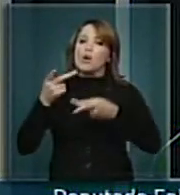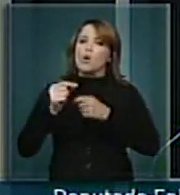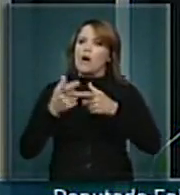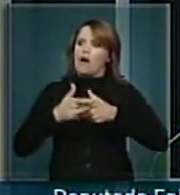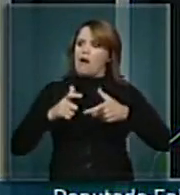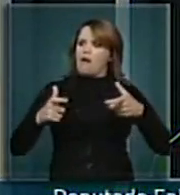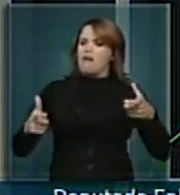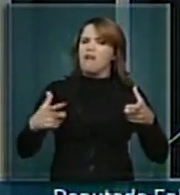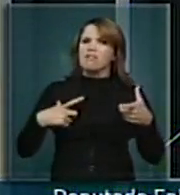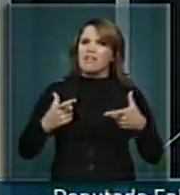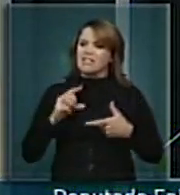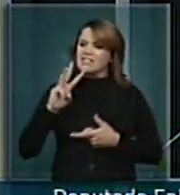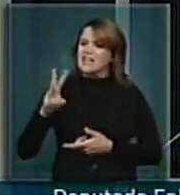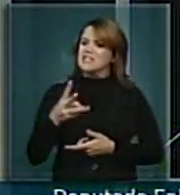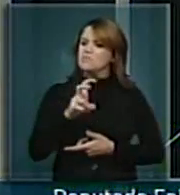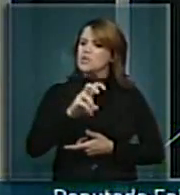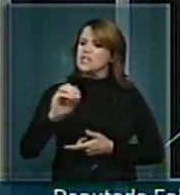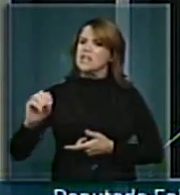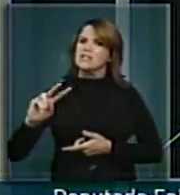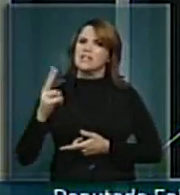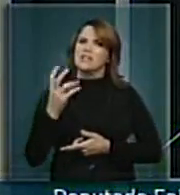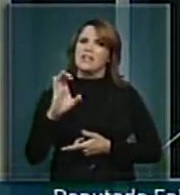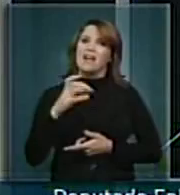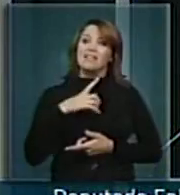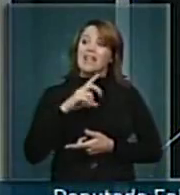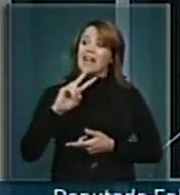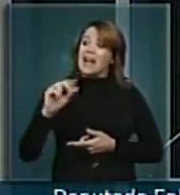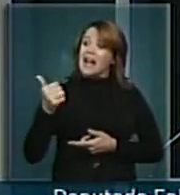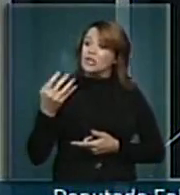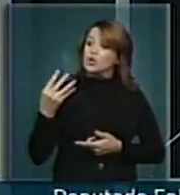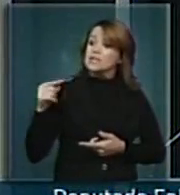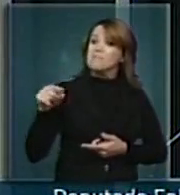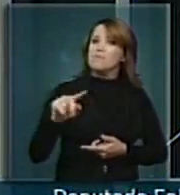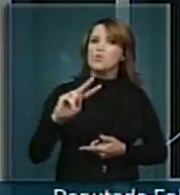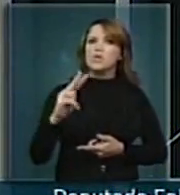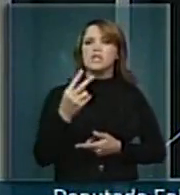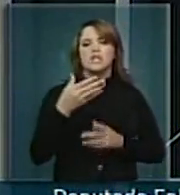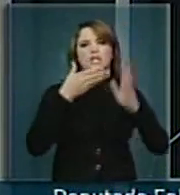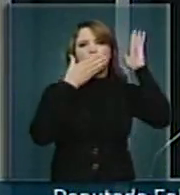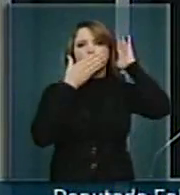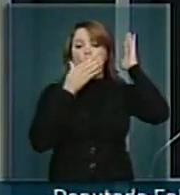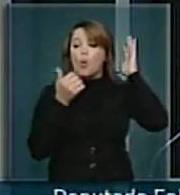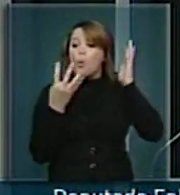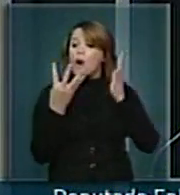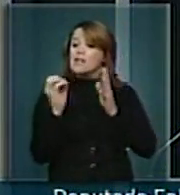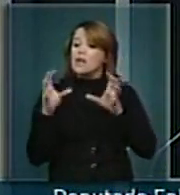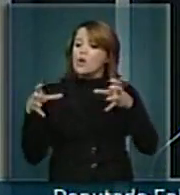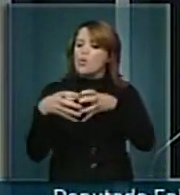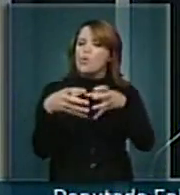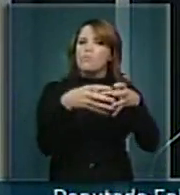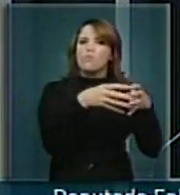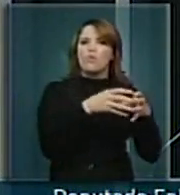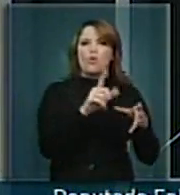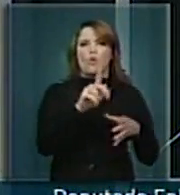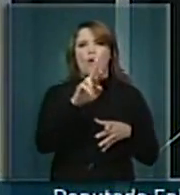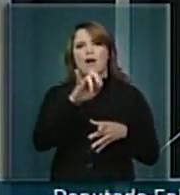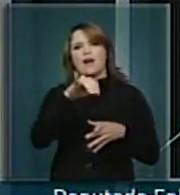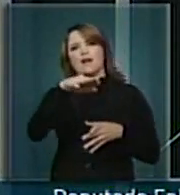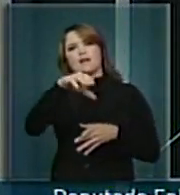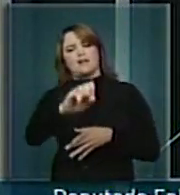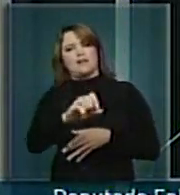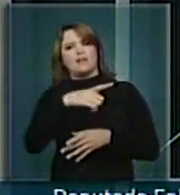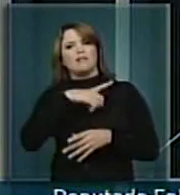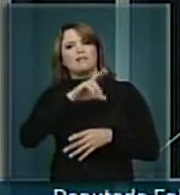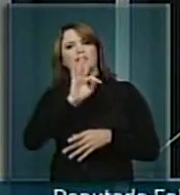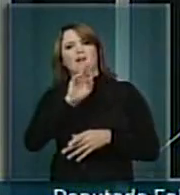em 3.500 hectares, 14 mil índios de 40 grupos familiares das etnias Guarani Caiová